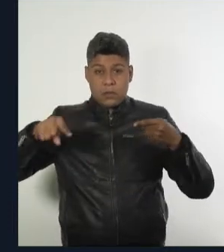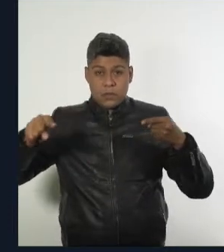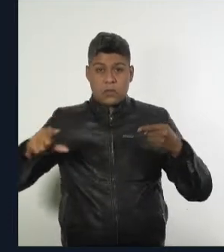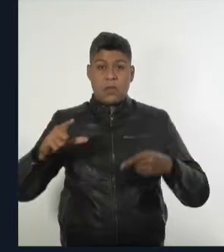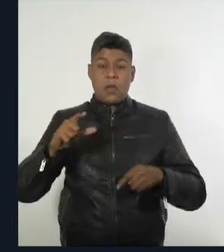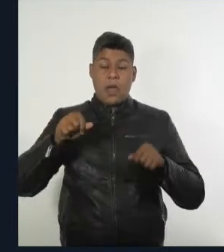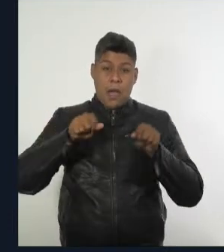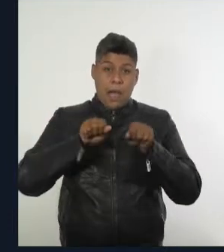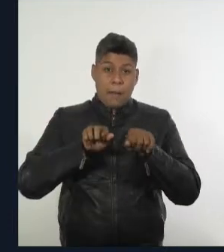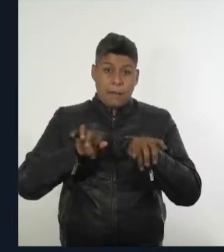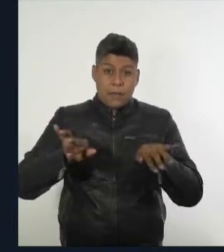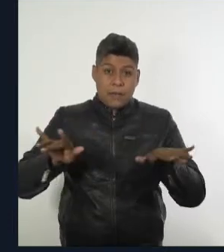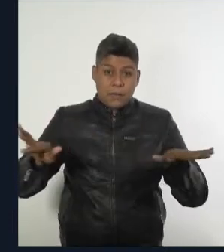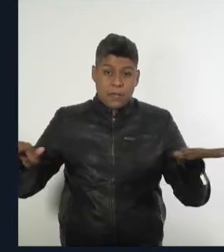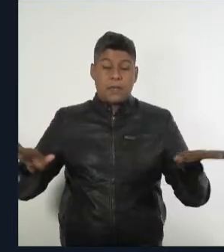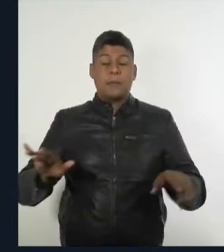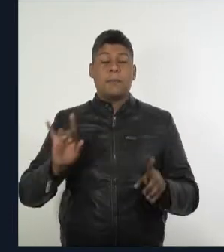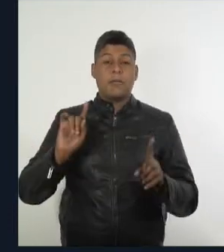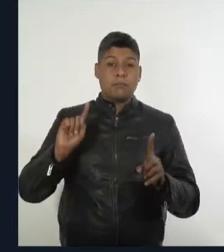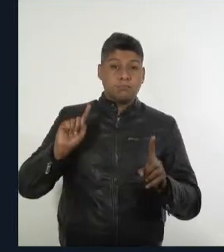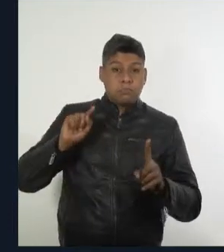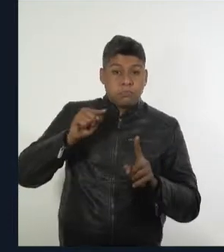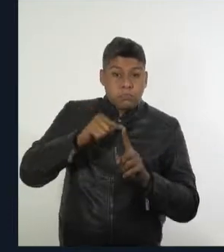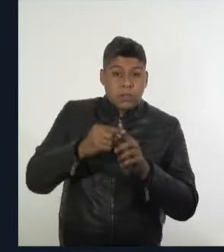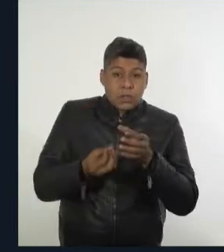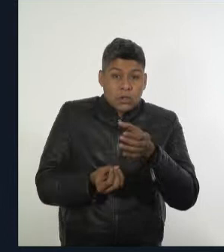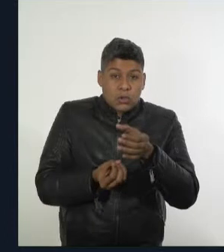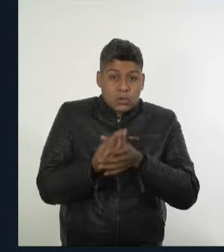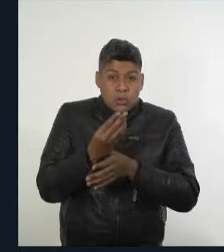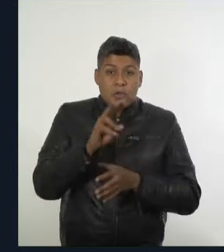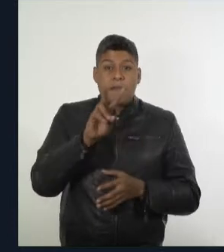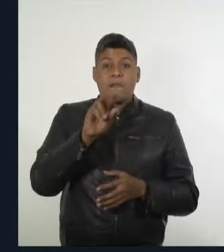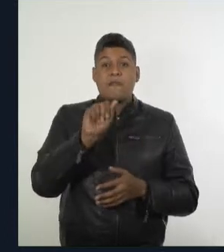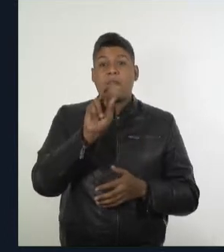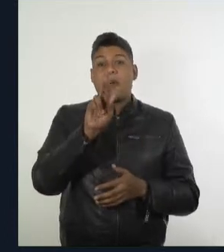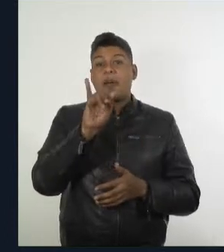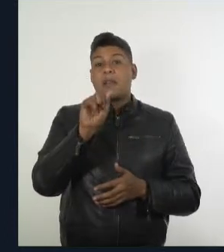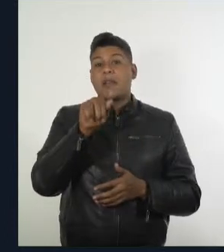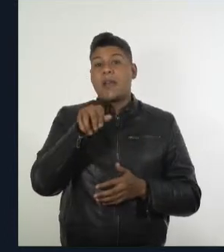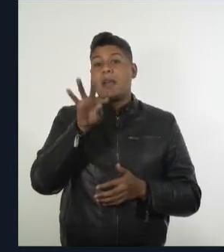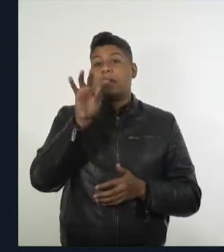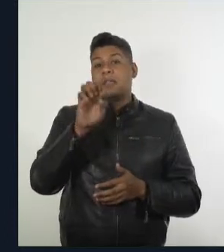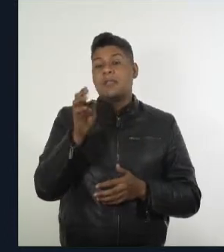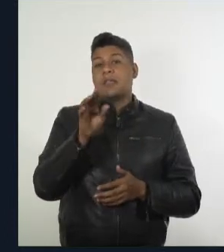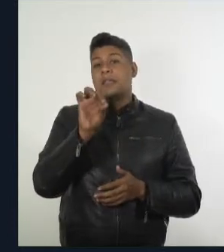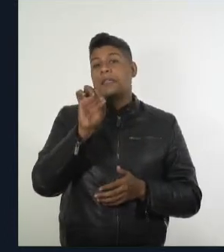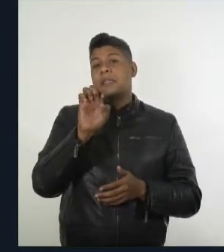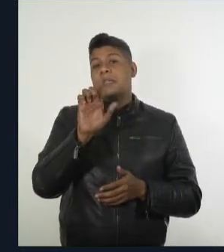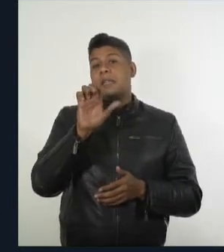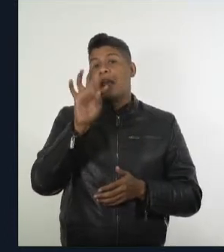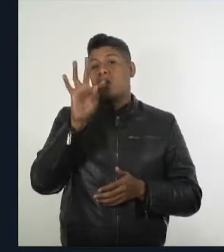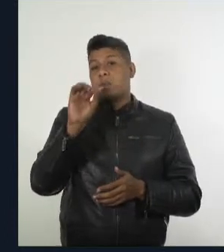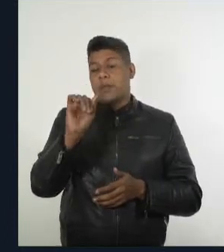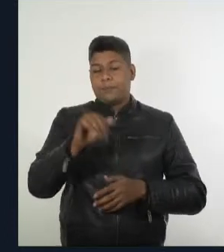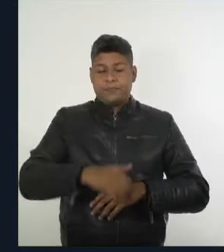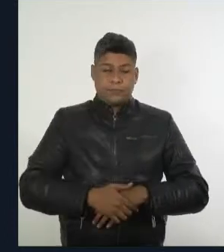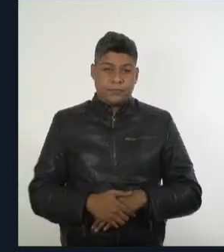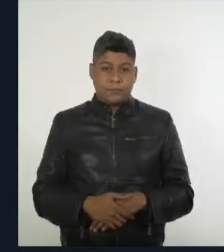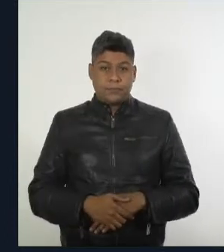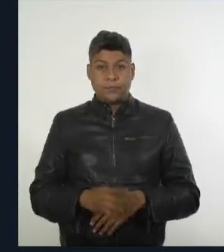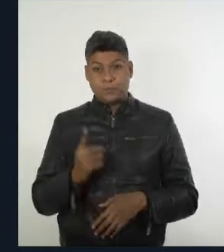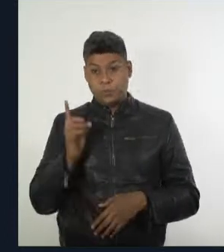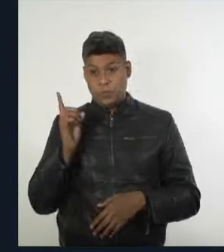da pandemia, sobretudo em função do surgimento da variante Delta. Aqui, o percentual de casos